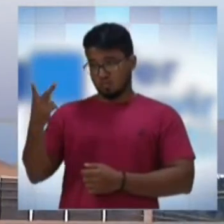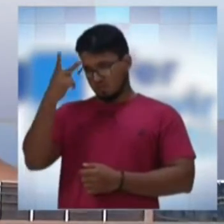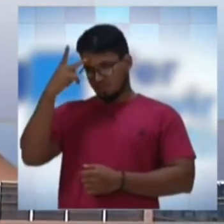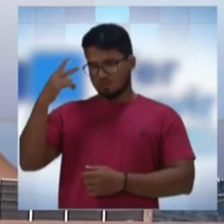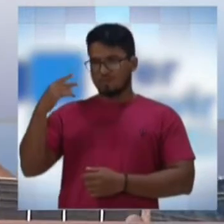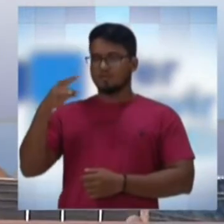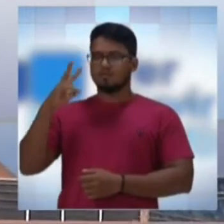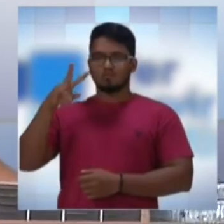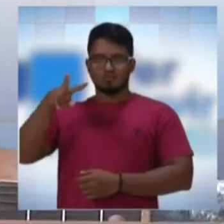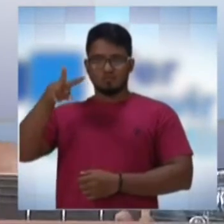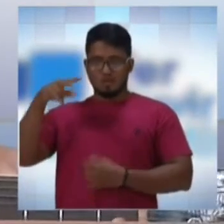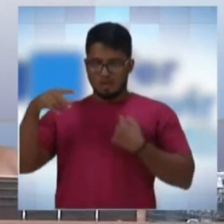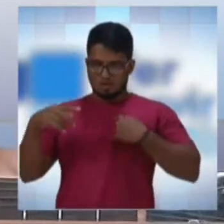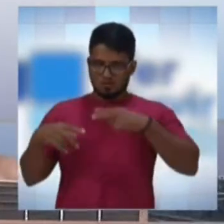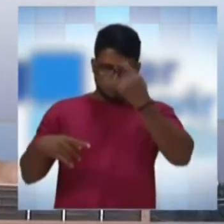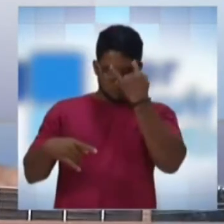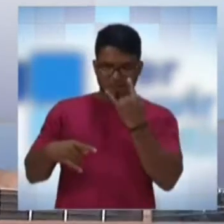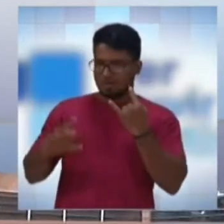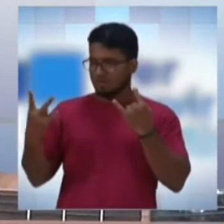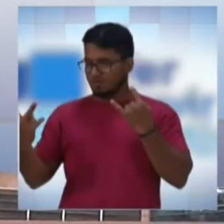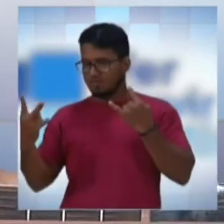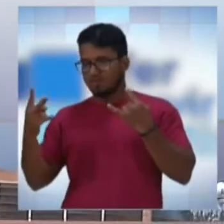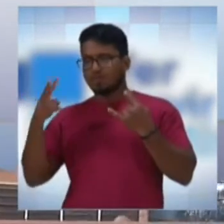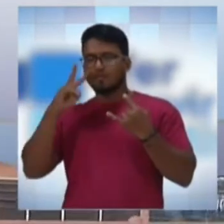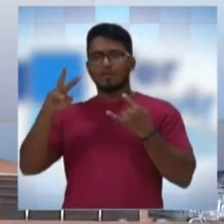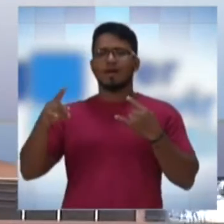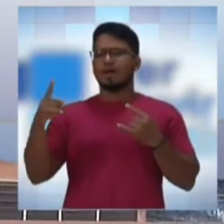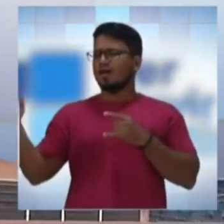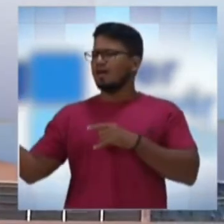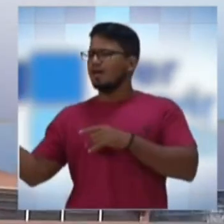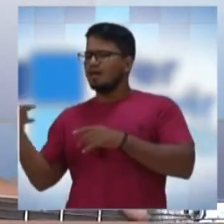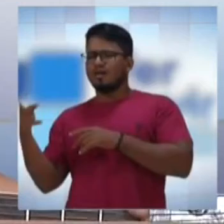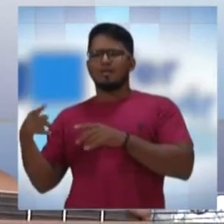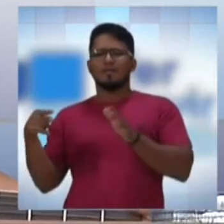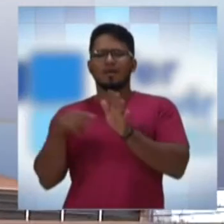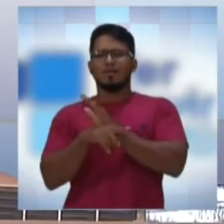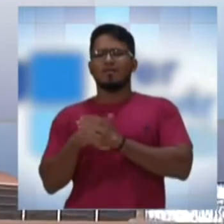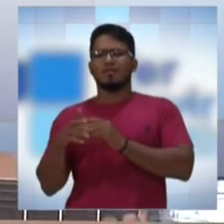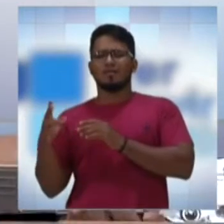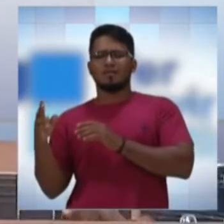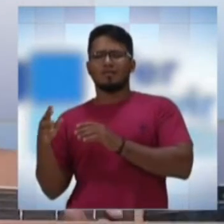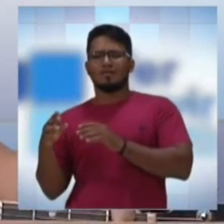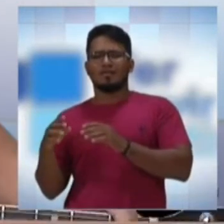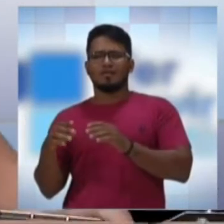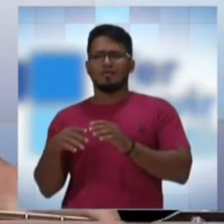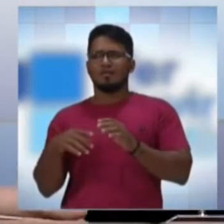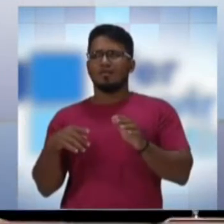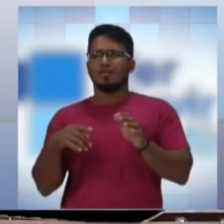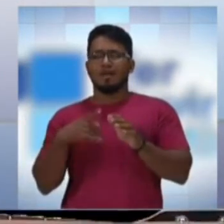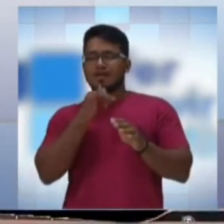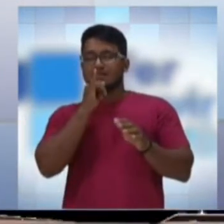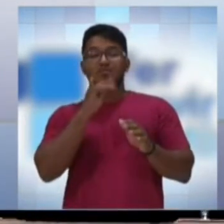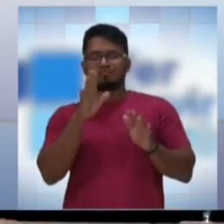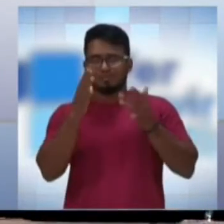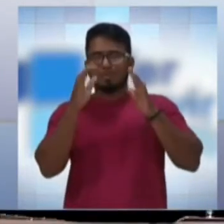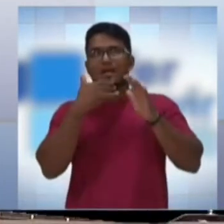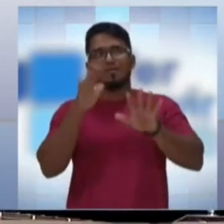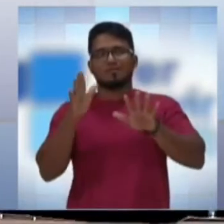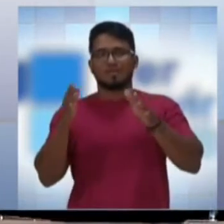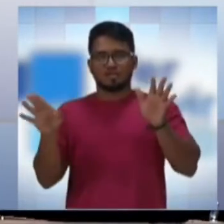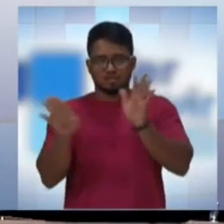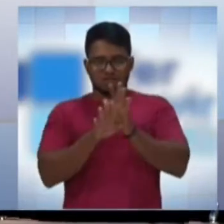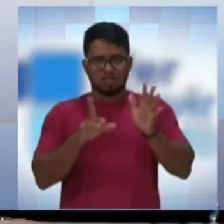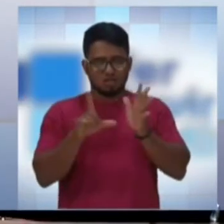que enxergam. E aí uma delas pergunta para a outra, por exemplo, pronto, vou dar um exemplo concreto. Chego numa